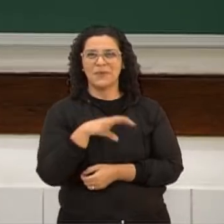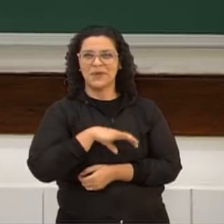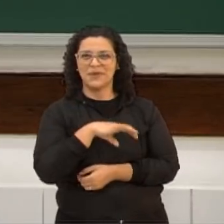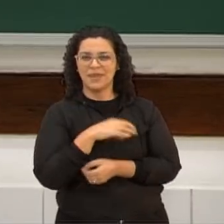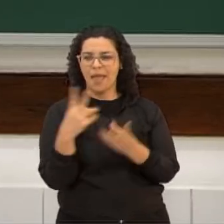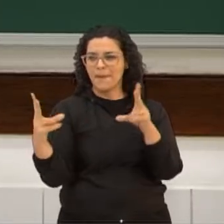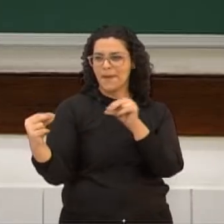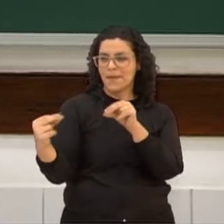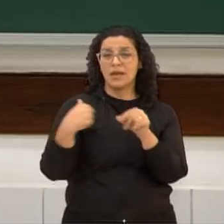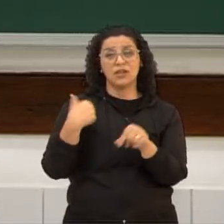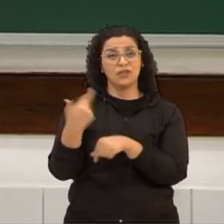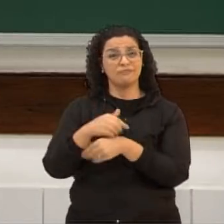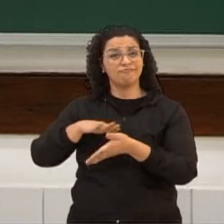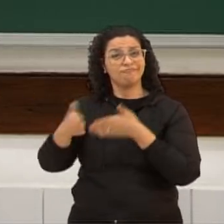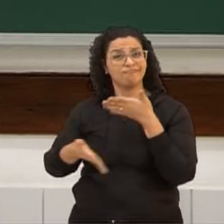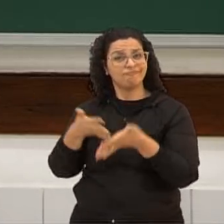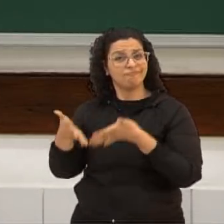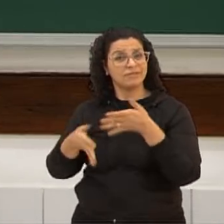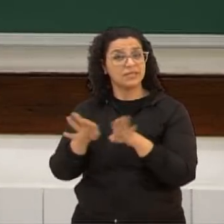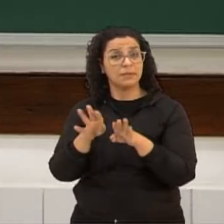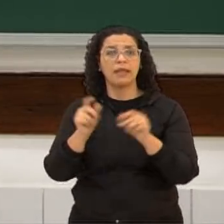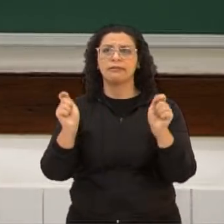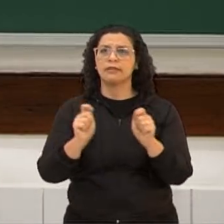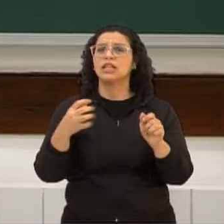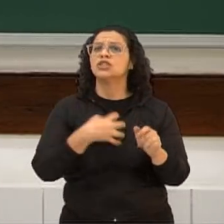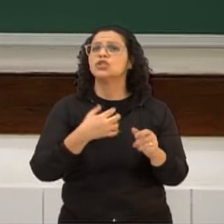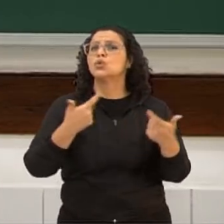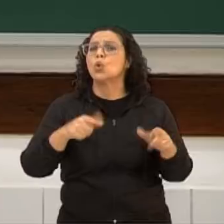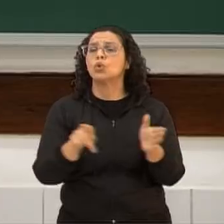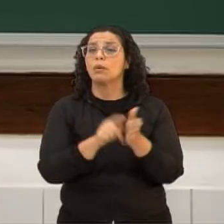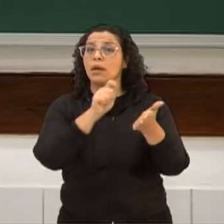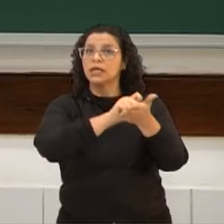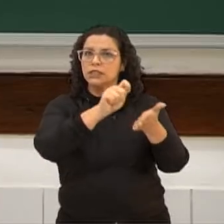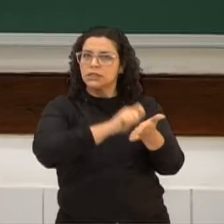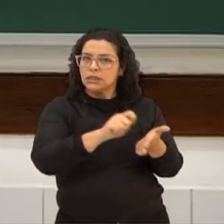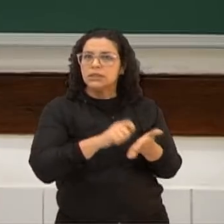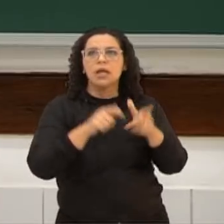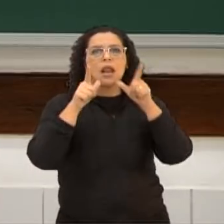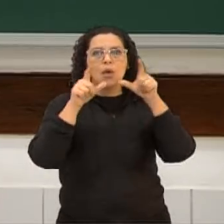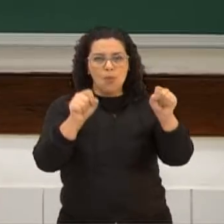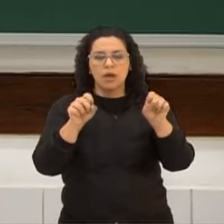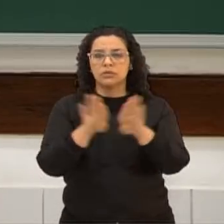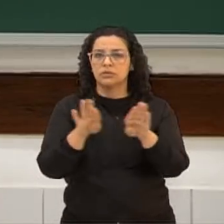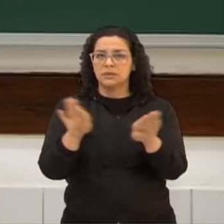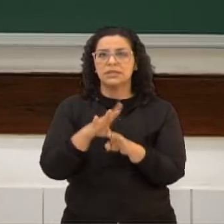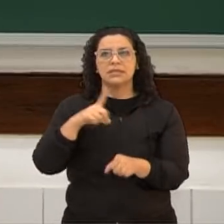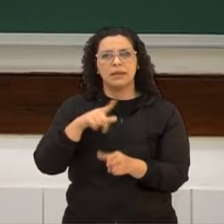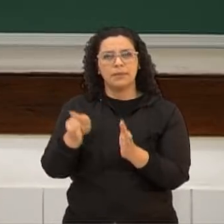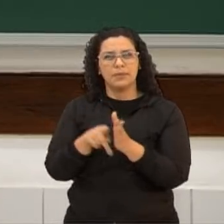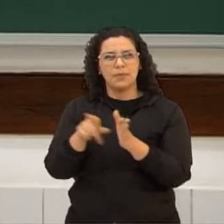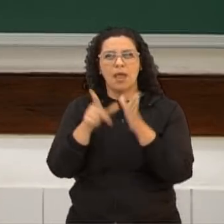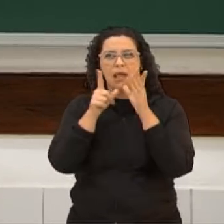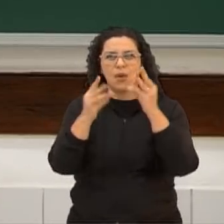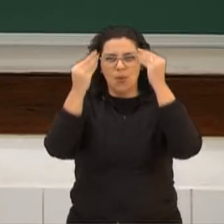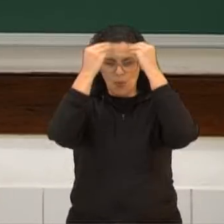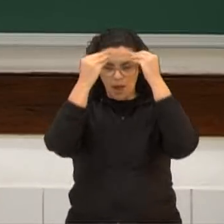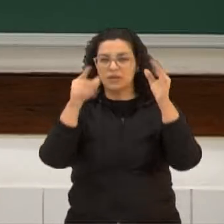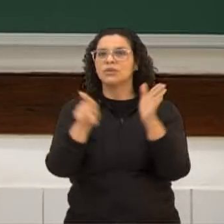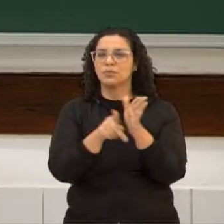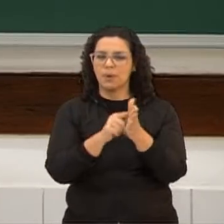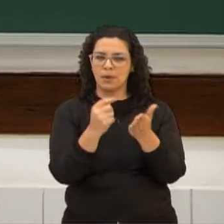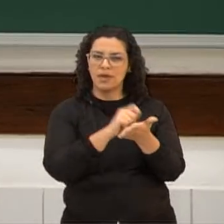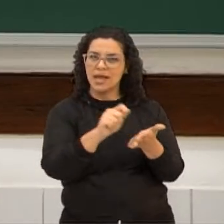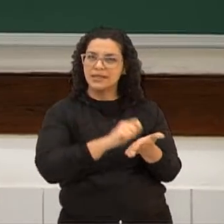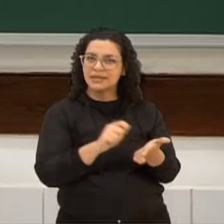porém, além disso, nós temos outras possibilidades de linguagem. A escrita é uma linguagem, então na revistinha junta-se a imagem